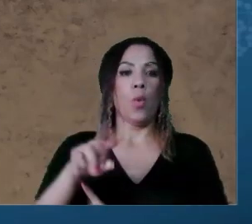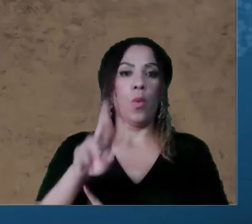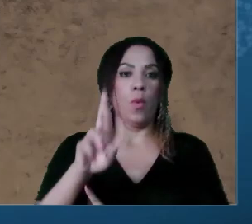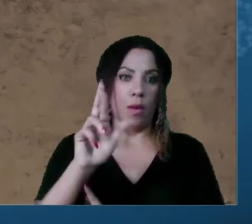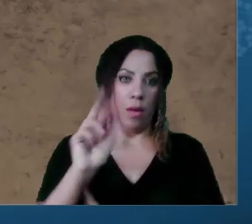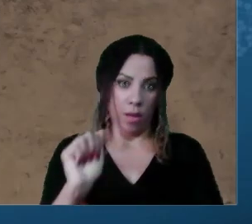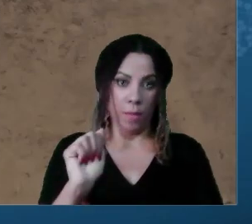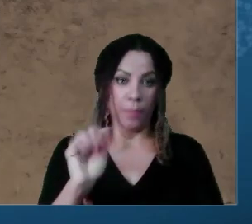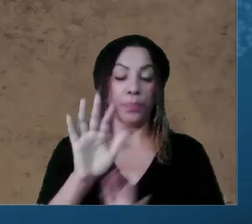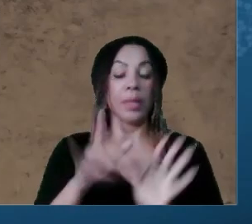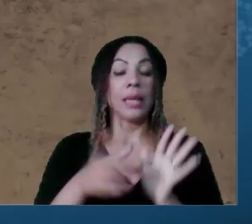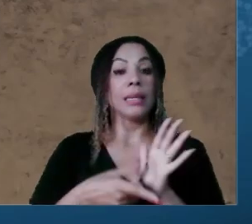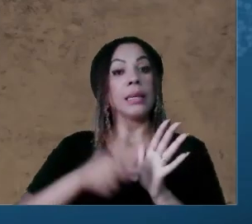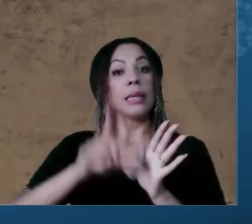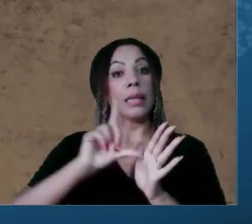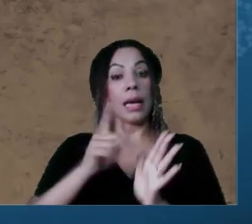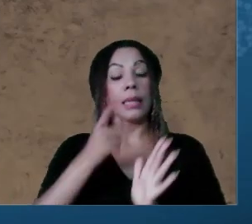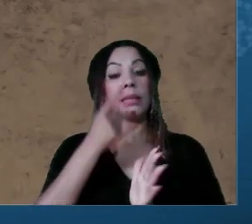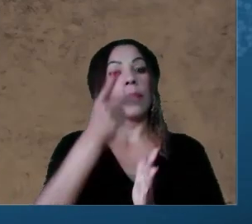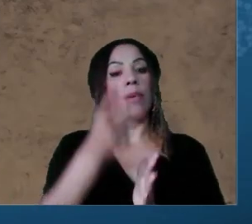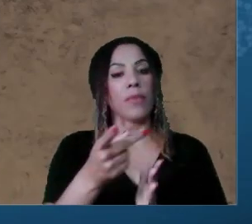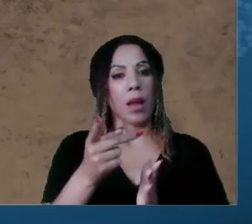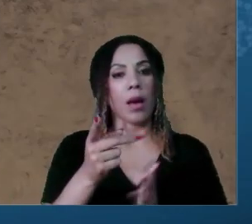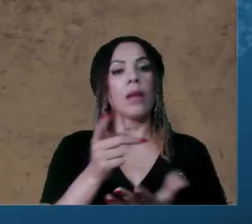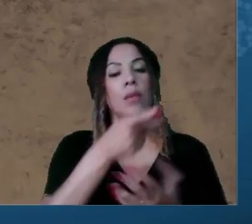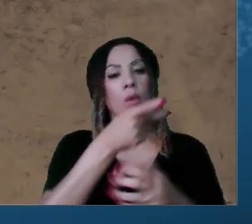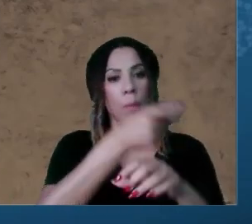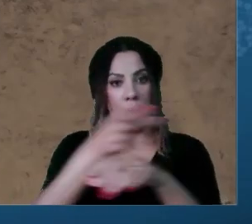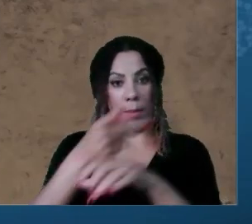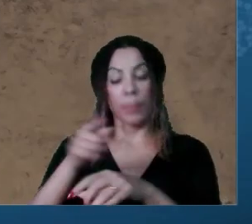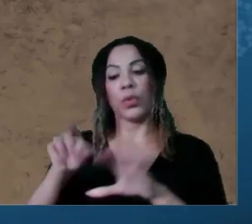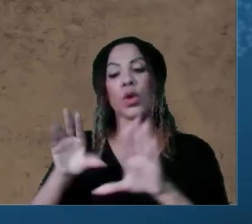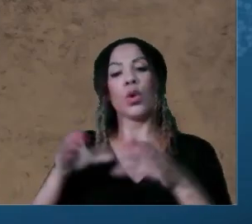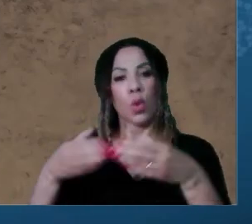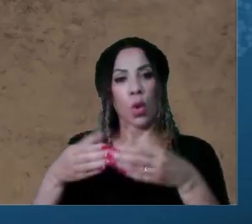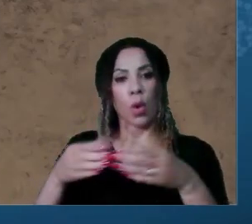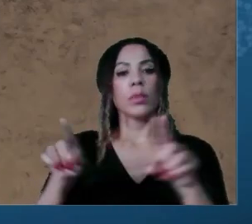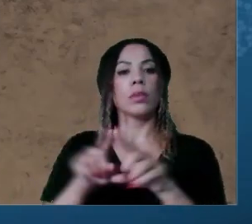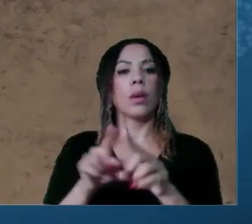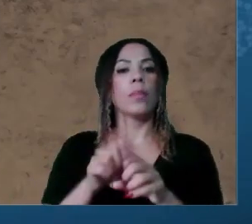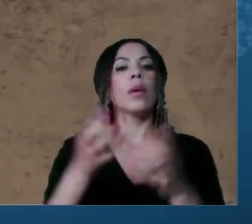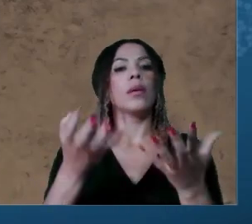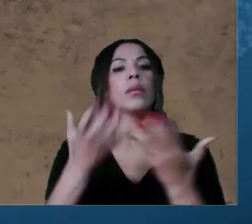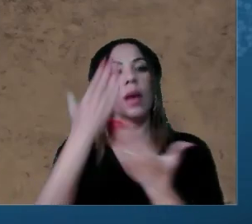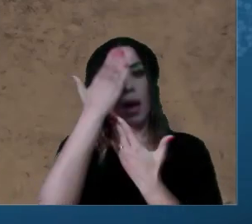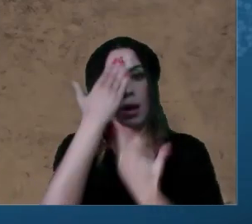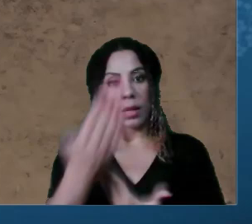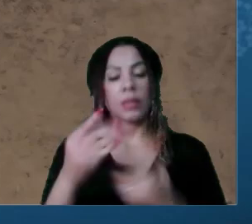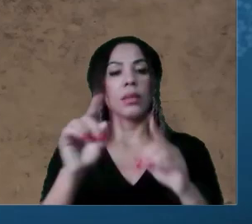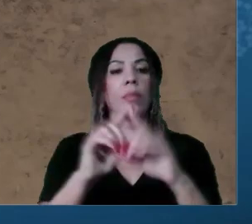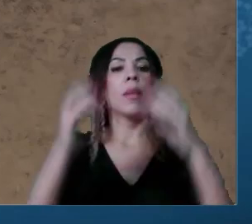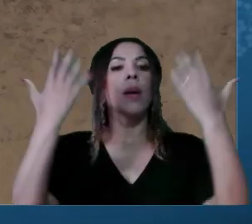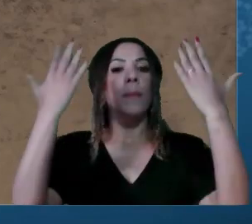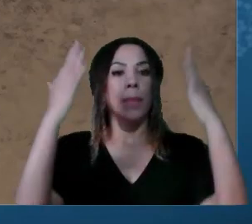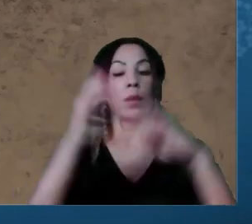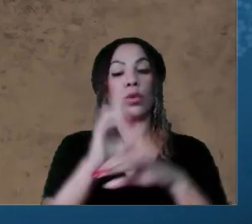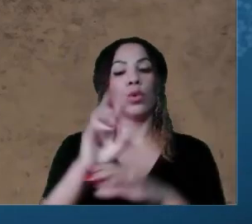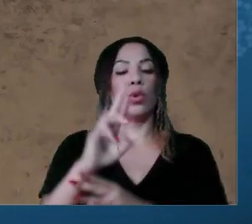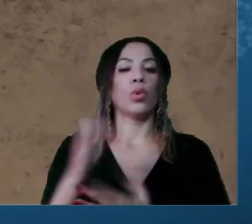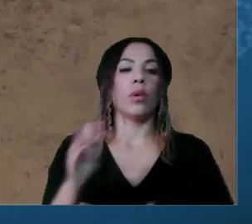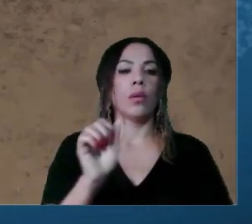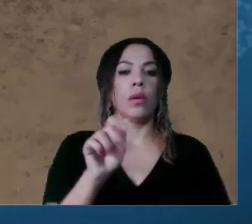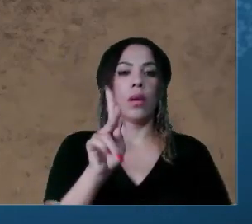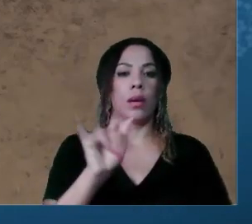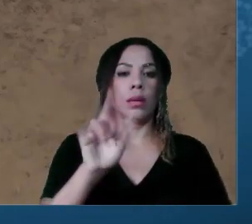antes de passar para as premiações, a comissão também gostaria de agradecer e parabenizar o Dr. Akira pelo trabalho